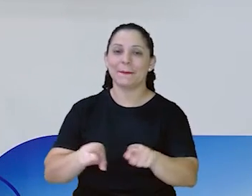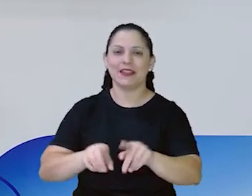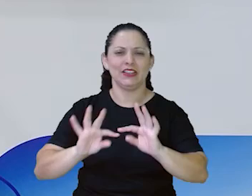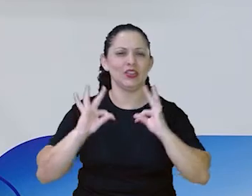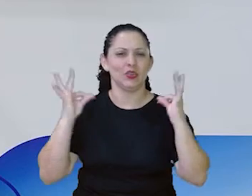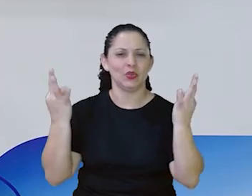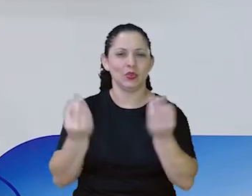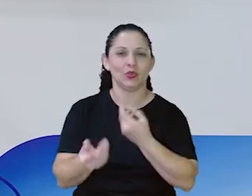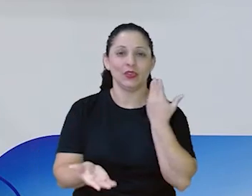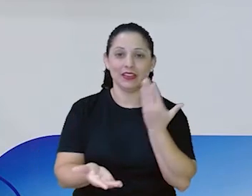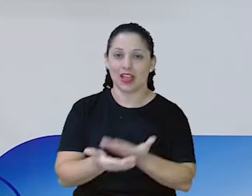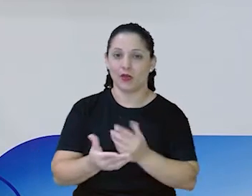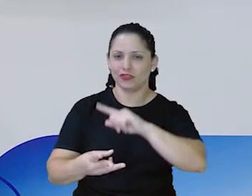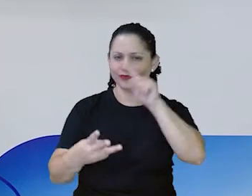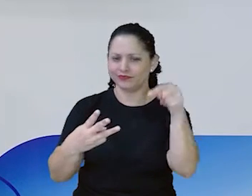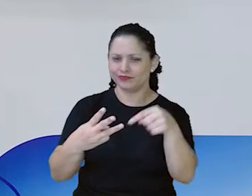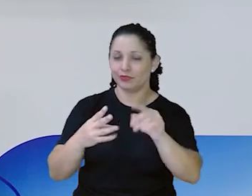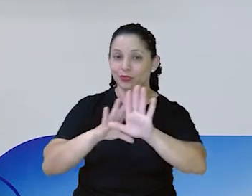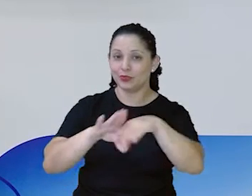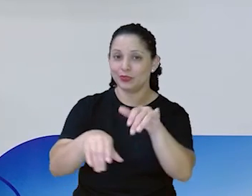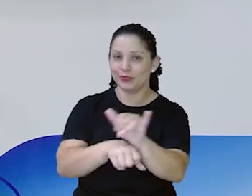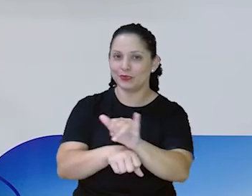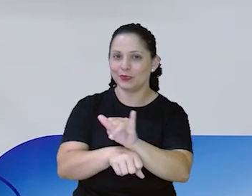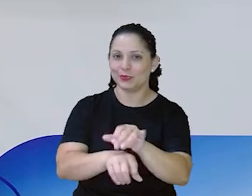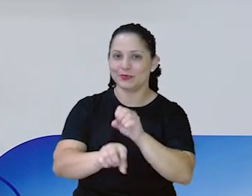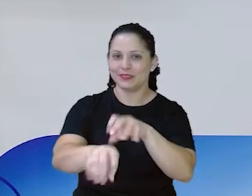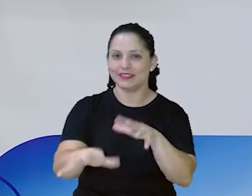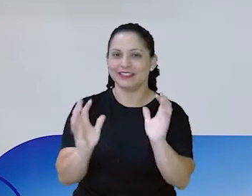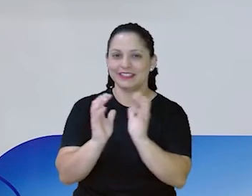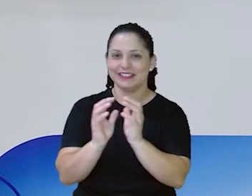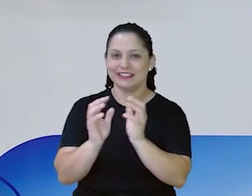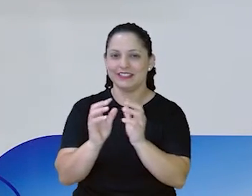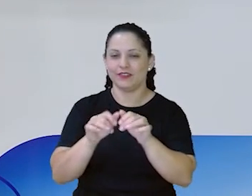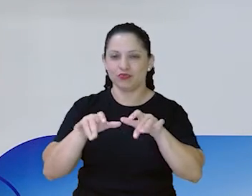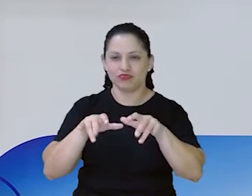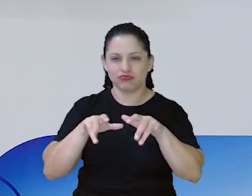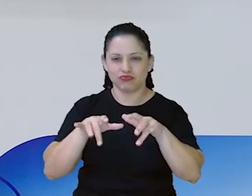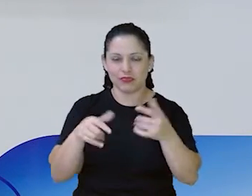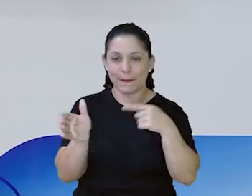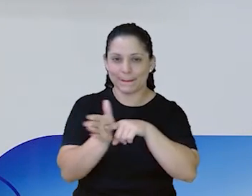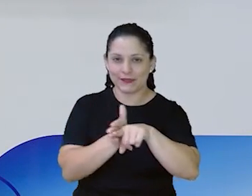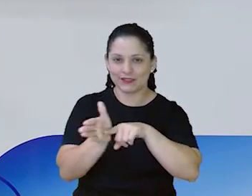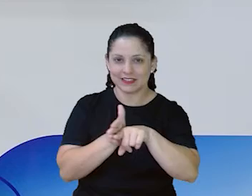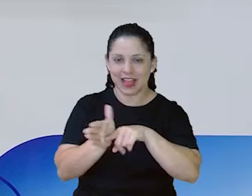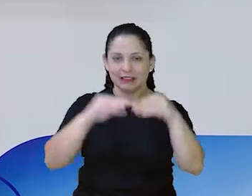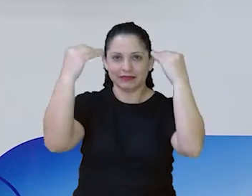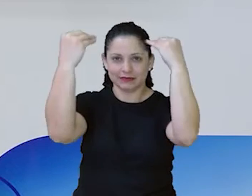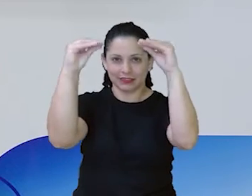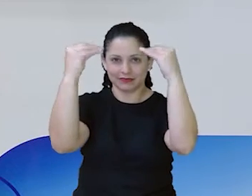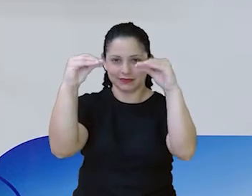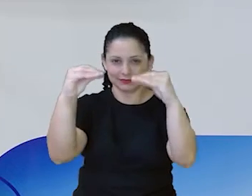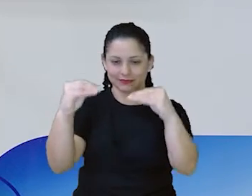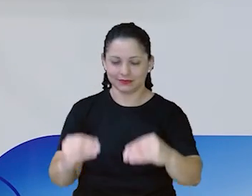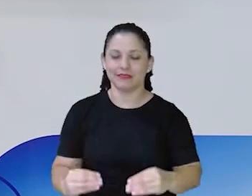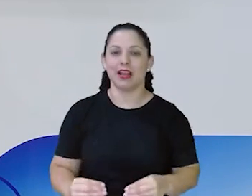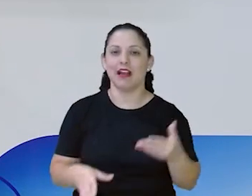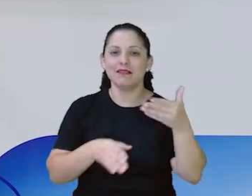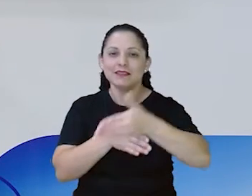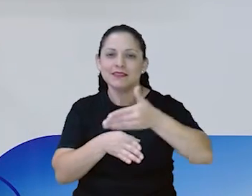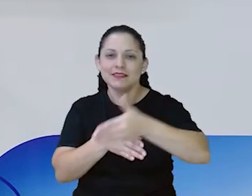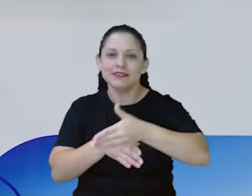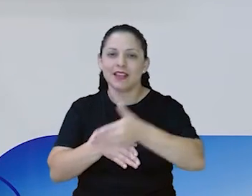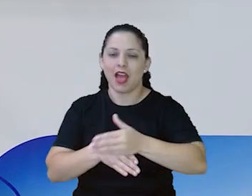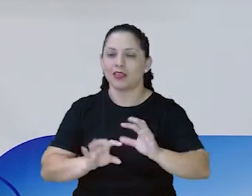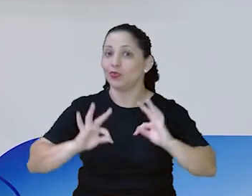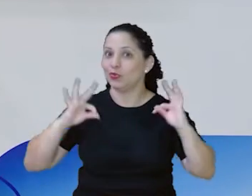aulas, rever as aulas pelo canal do YouTube, lá no Educa Recife. Coloca lá na busca do YouTube Educa Recife, você vai ter acesso lá a todas